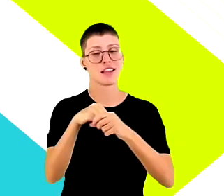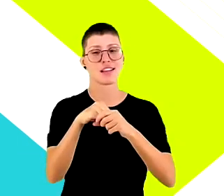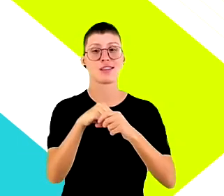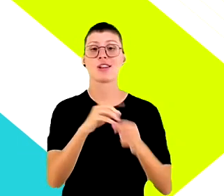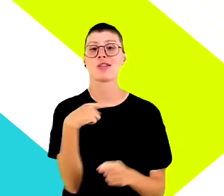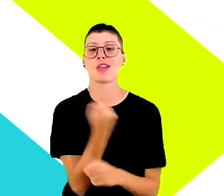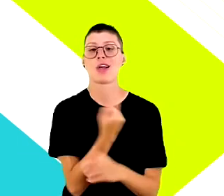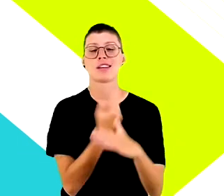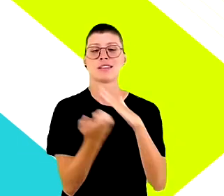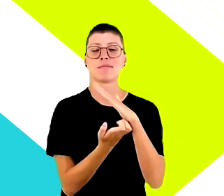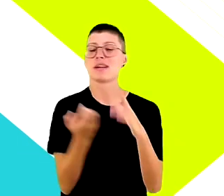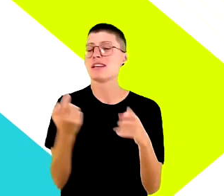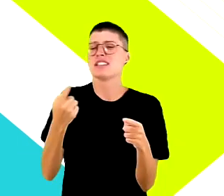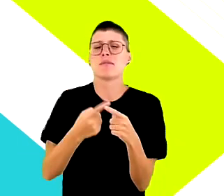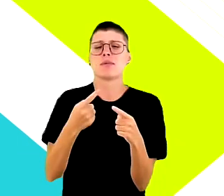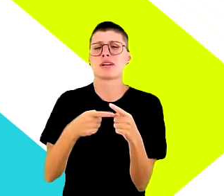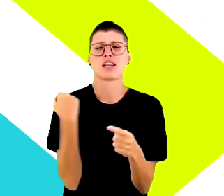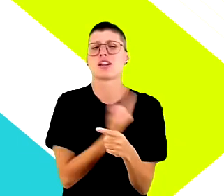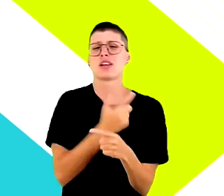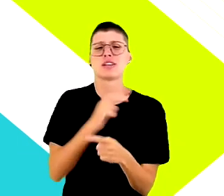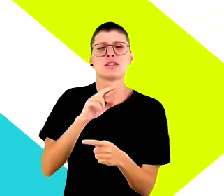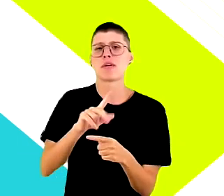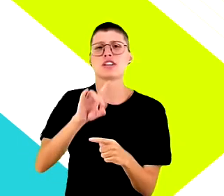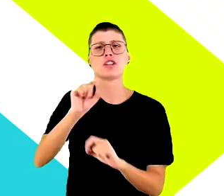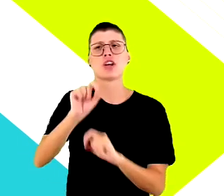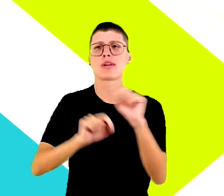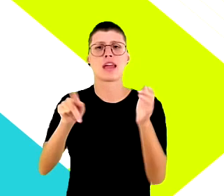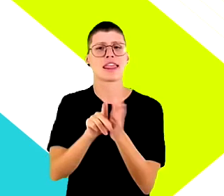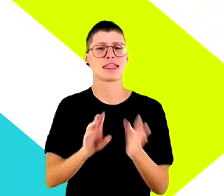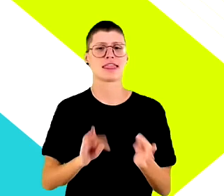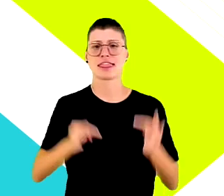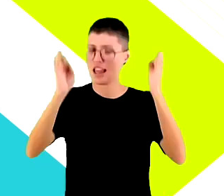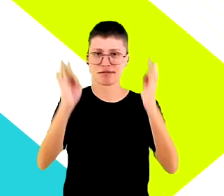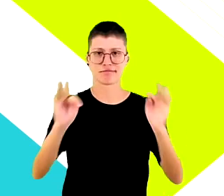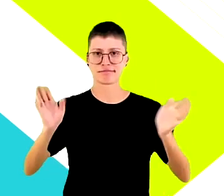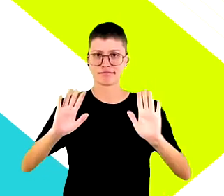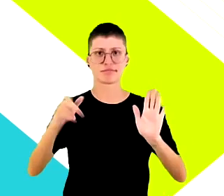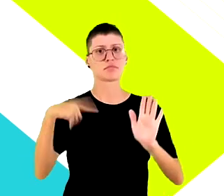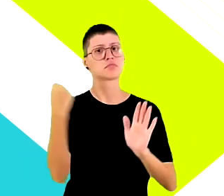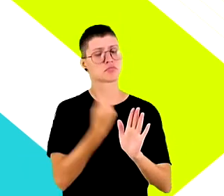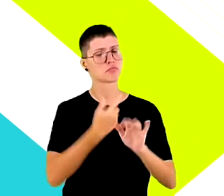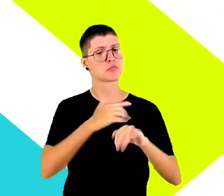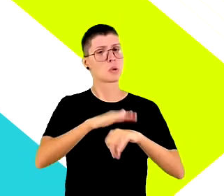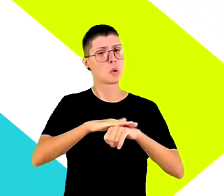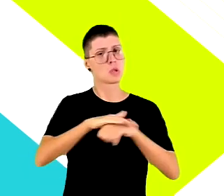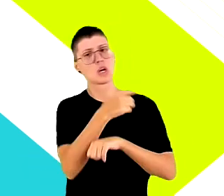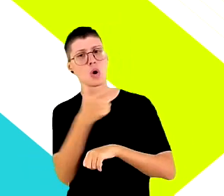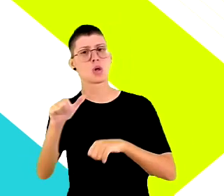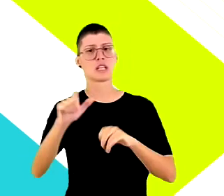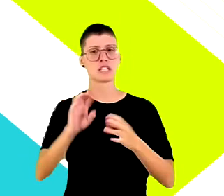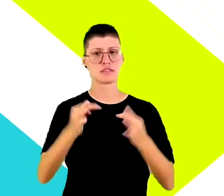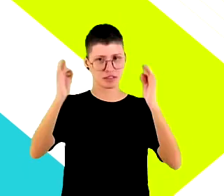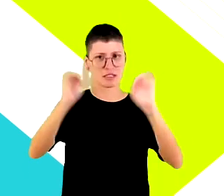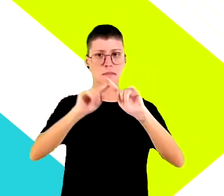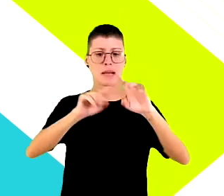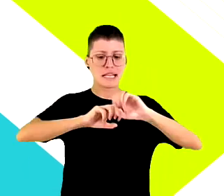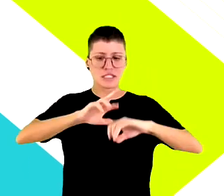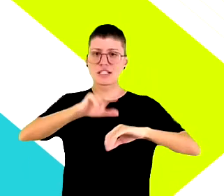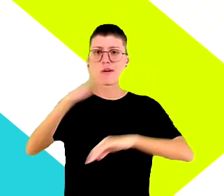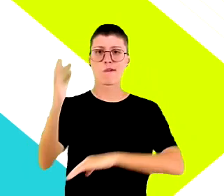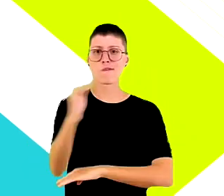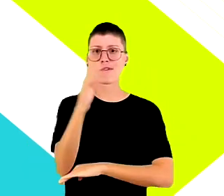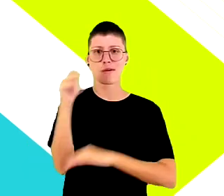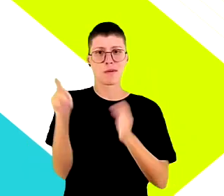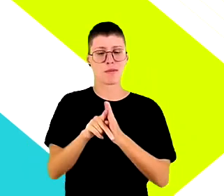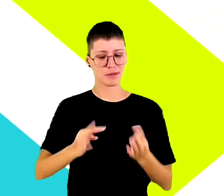não somos só uma edtech. E eu gosto bastante de falar sobre isso. Uma edtech é educação não formal de tecnologia, mas a gente não faz